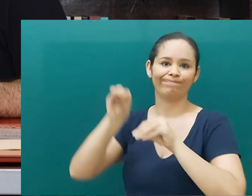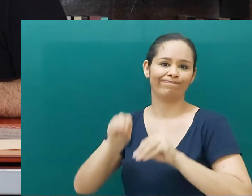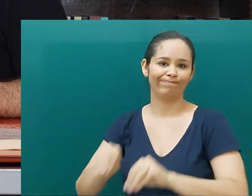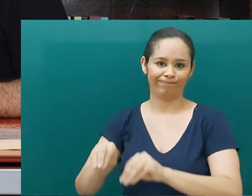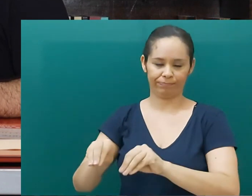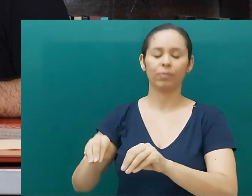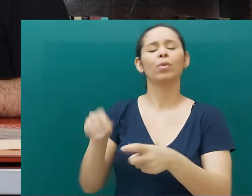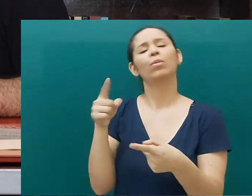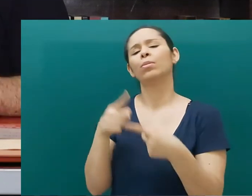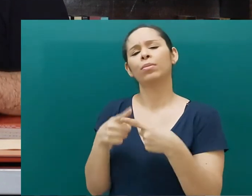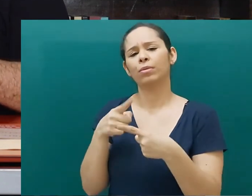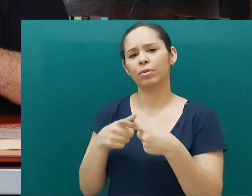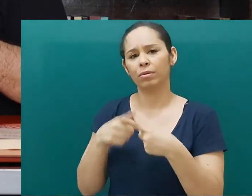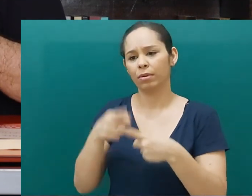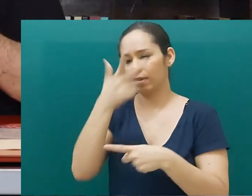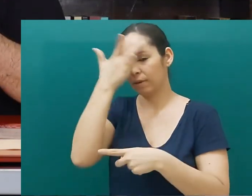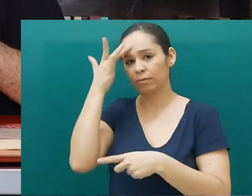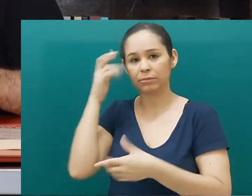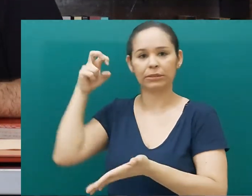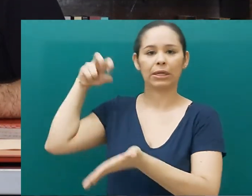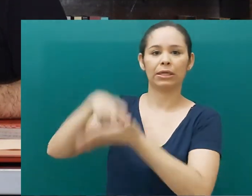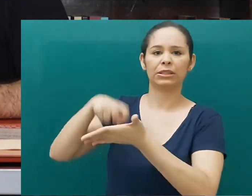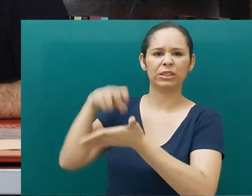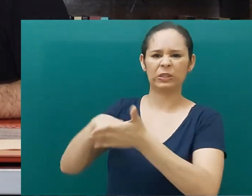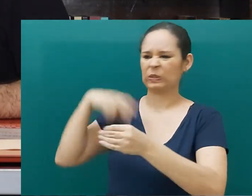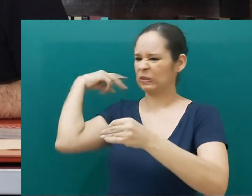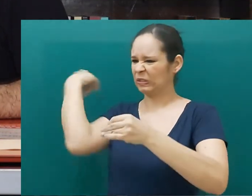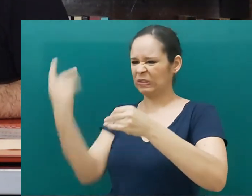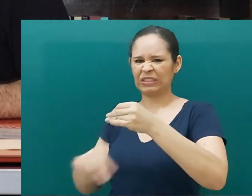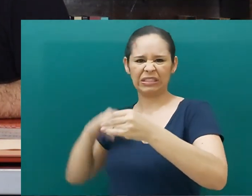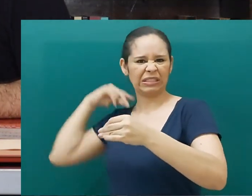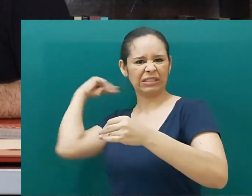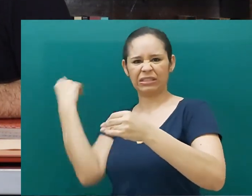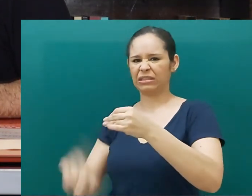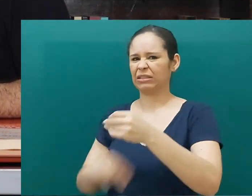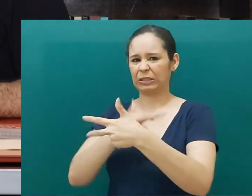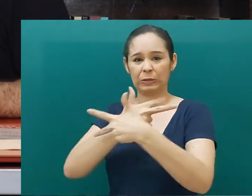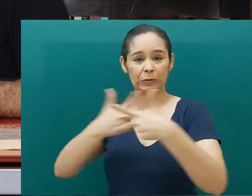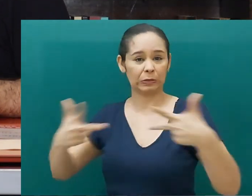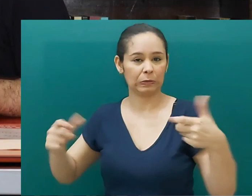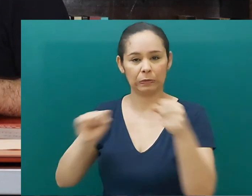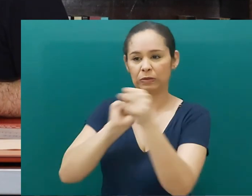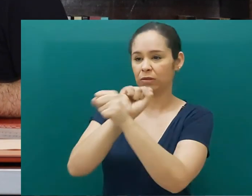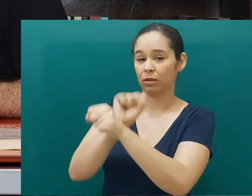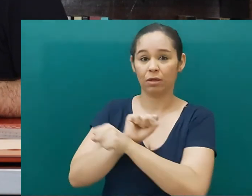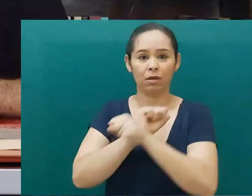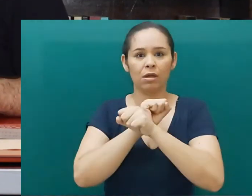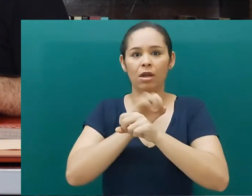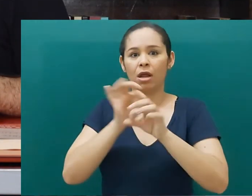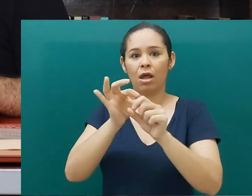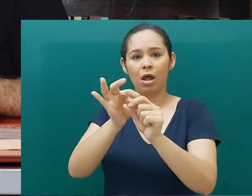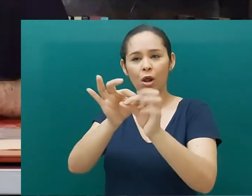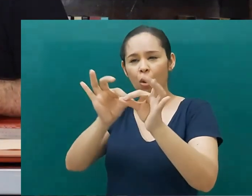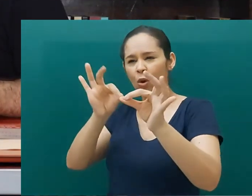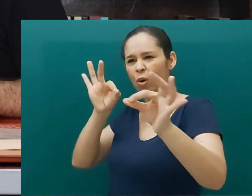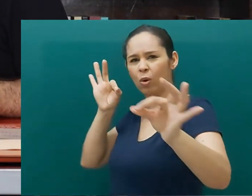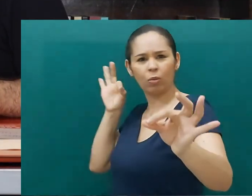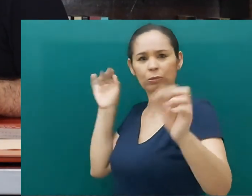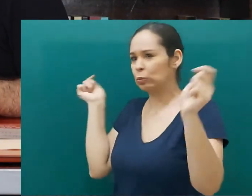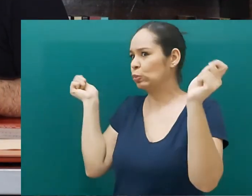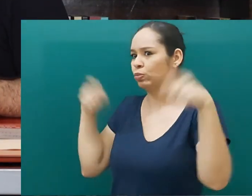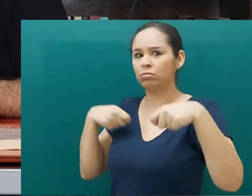esse lugar para punir das formas mais cruéis possíveis, né? Era um lugar isolado, um lugar de